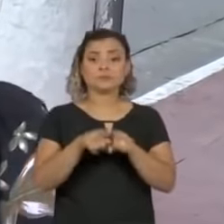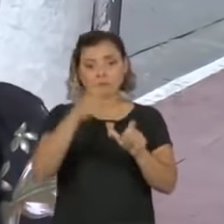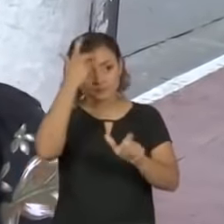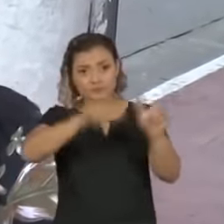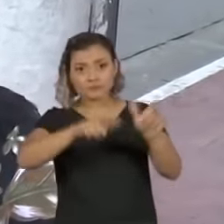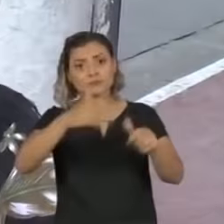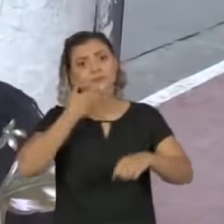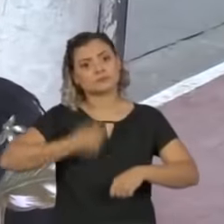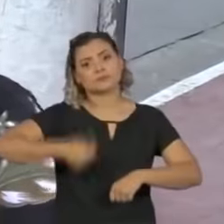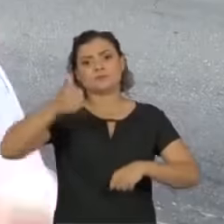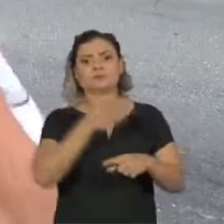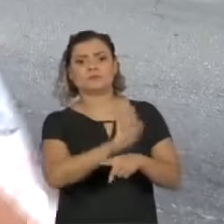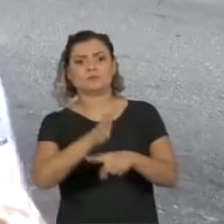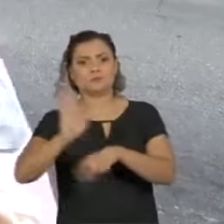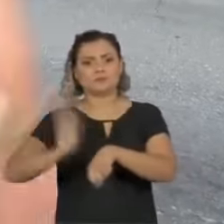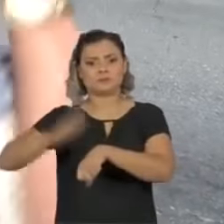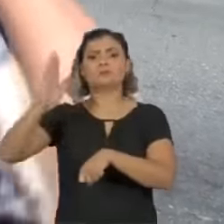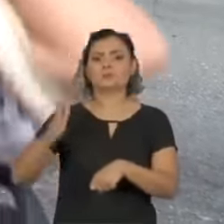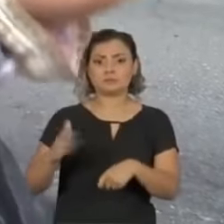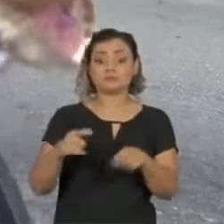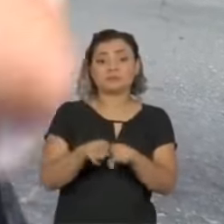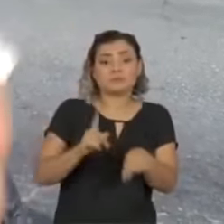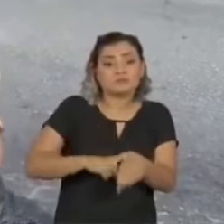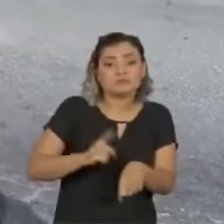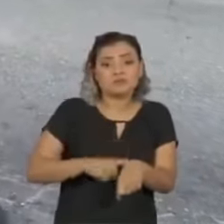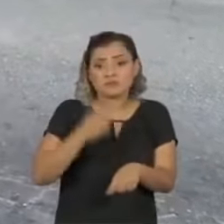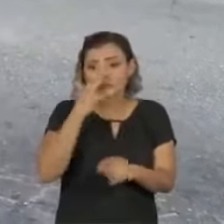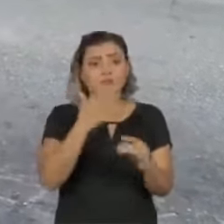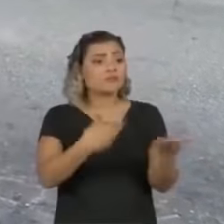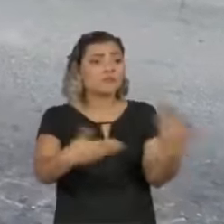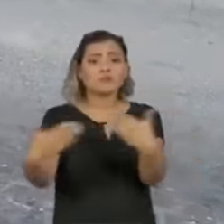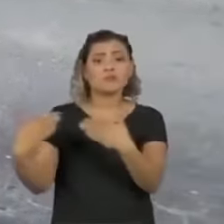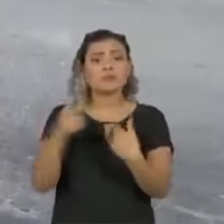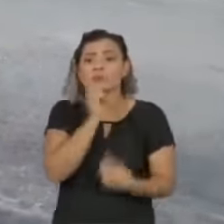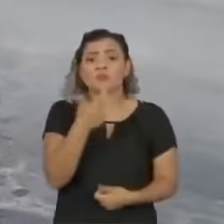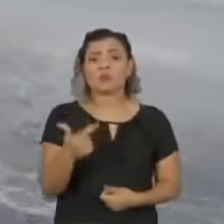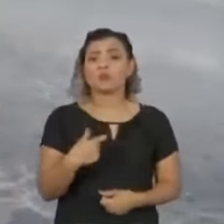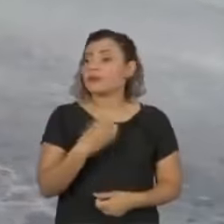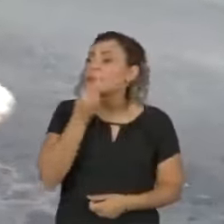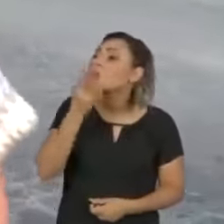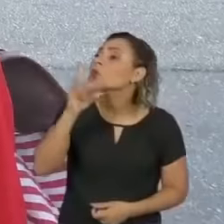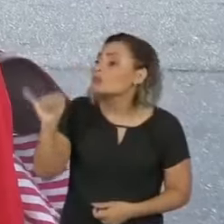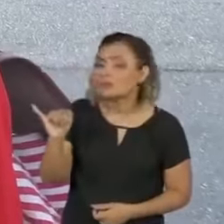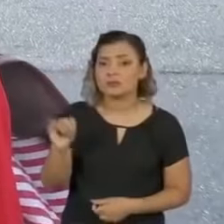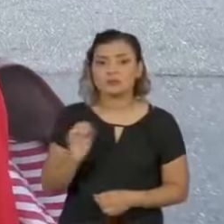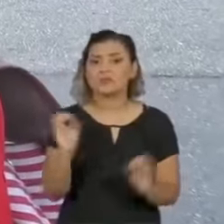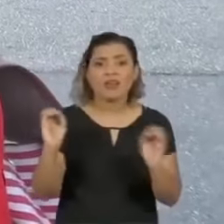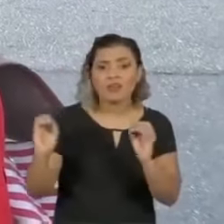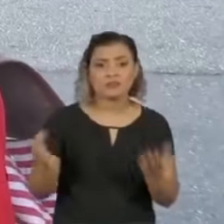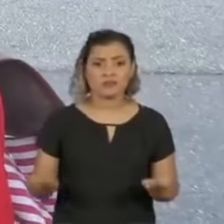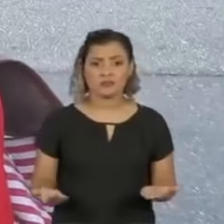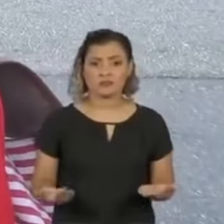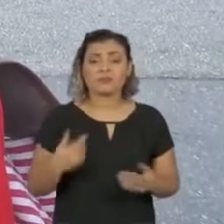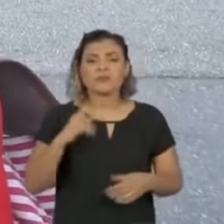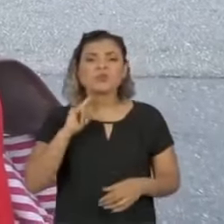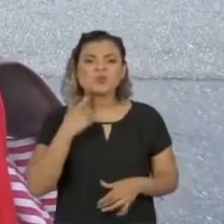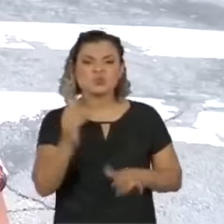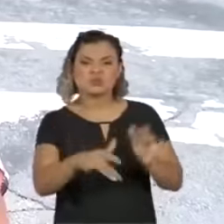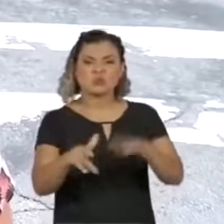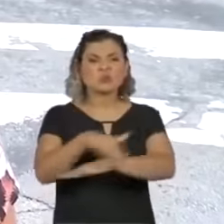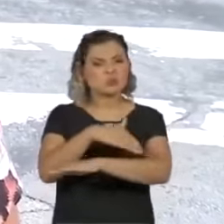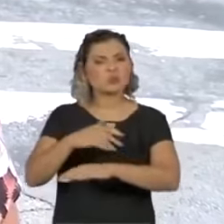ser melhores, ajudar umas às outras. E as pessoas não têm tempo de falar uma com a outra. Mal bom dia de dar nem pro vizinho. A sujeira nas ruas me incomoda